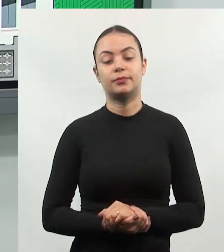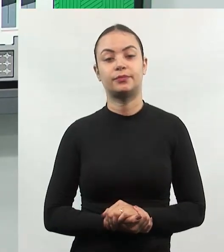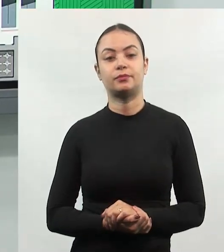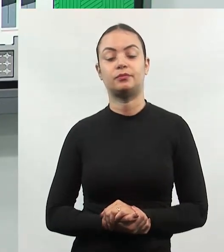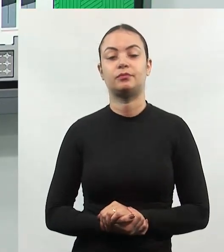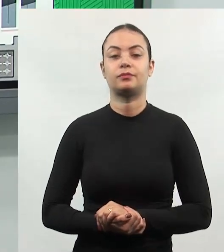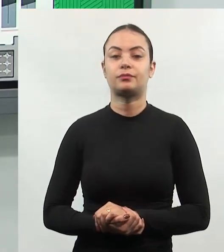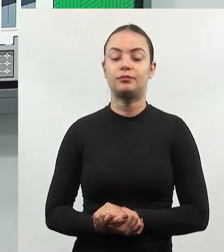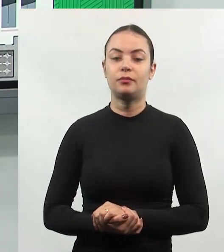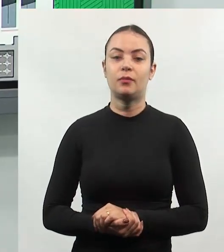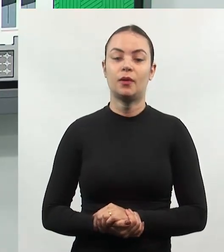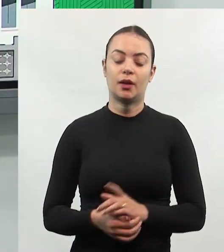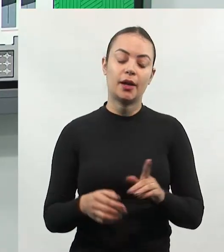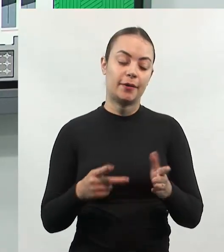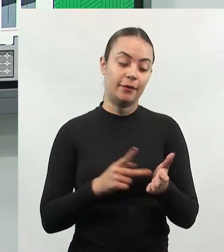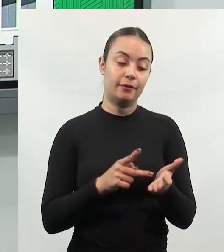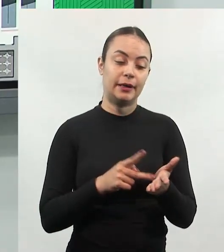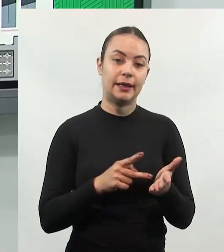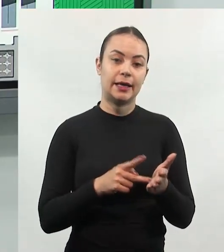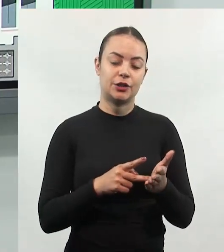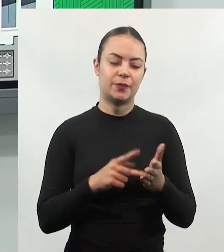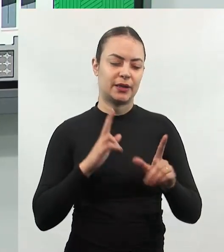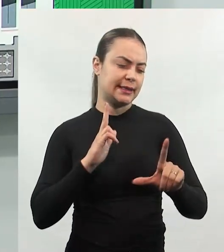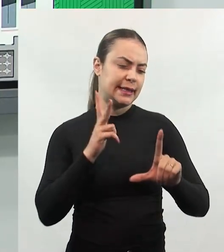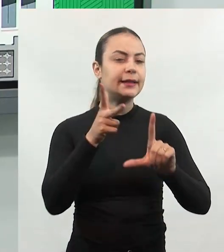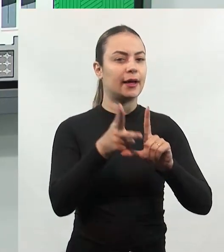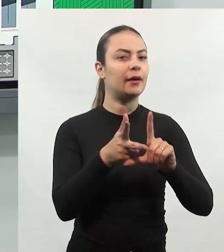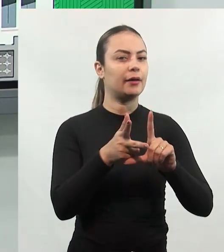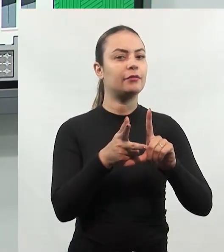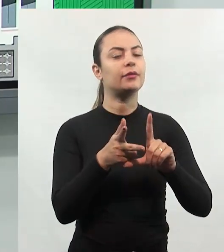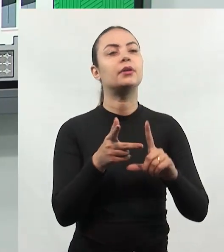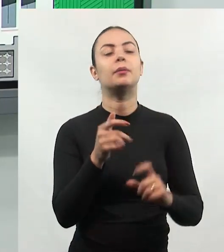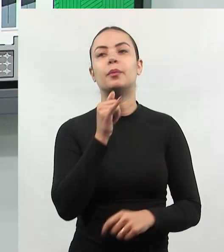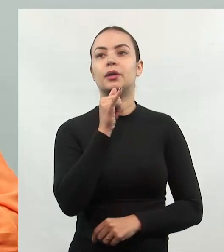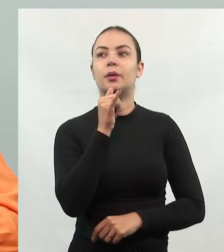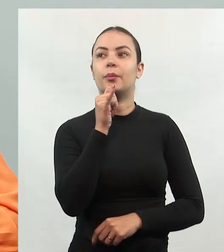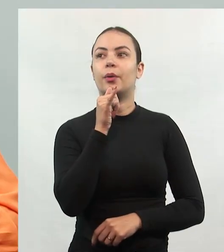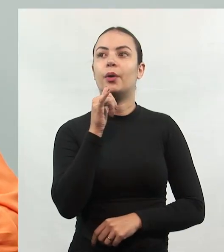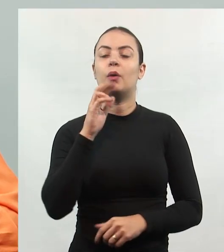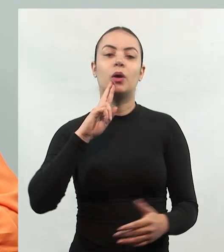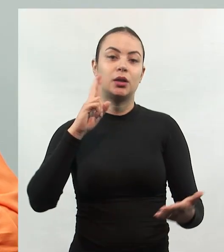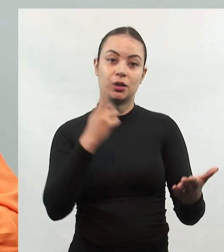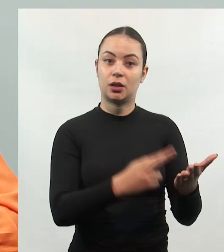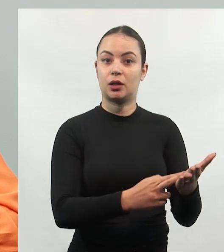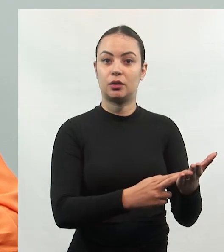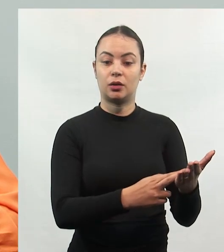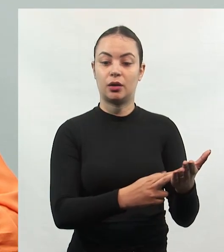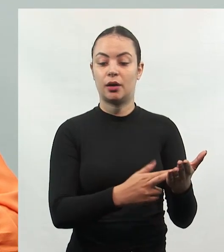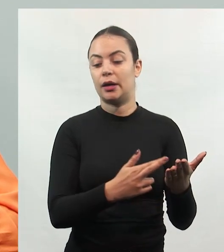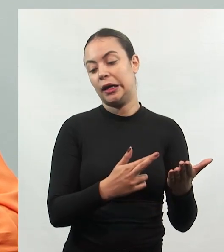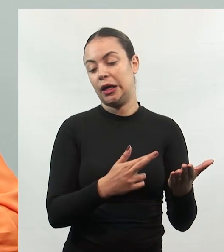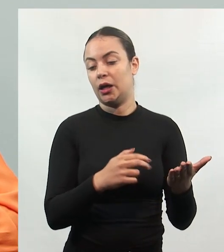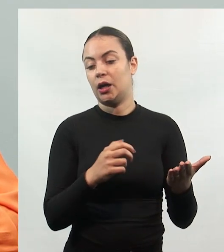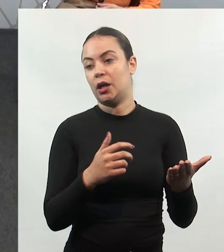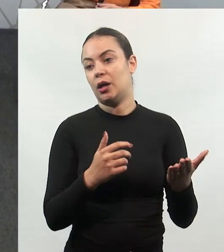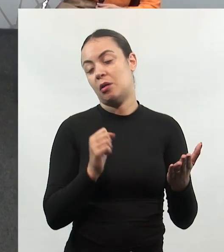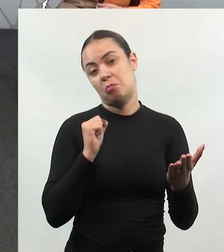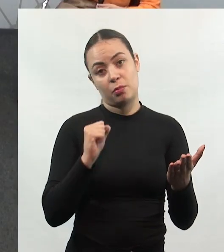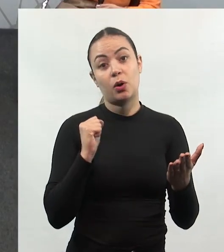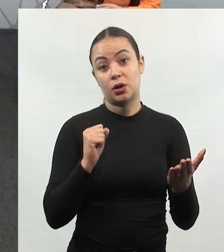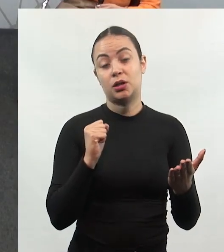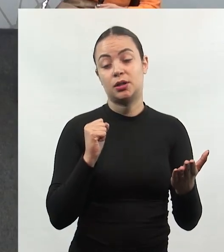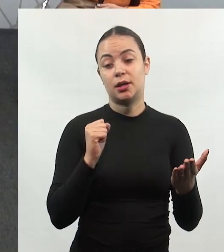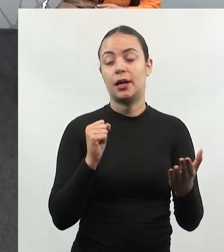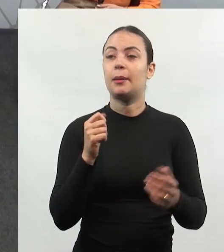Eu penso que o magistério, ele é uma base muito importante, né? Eu me sinto muito preparada com o que eu sei do